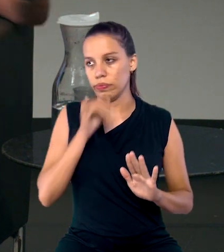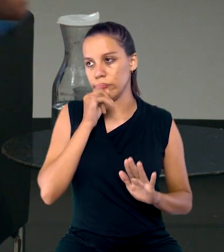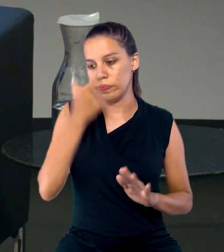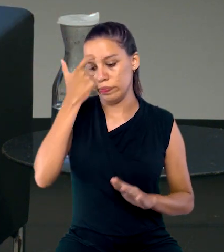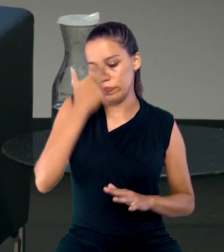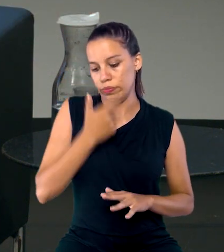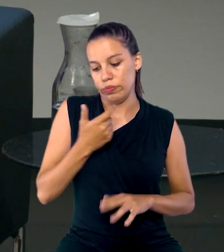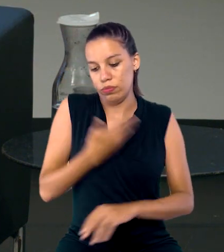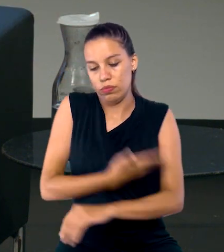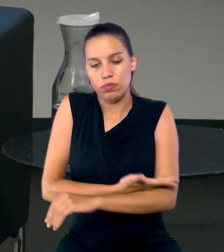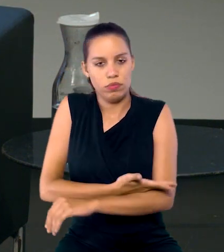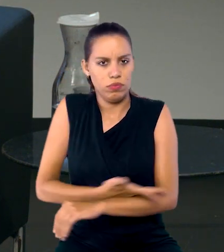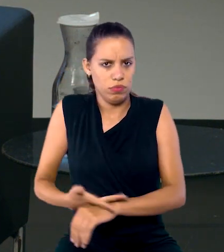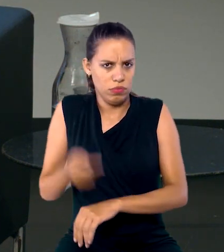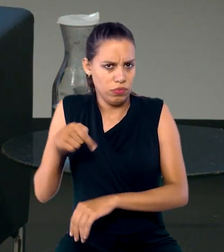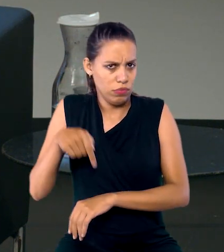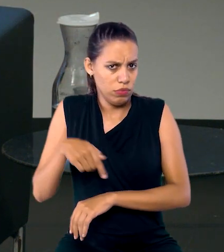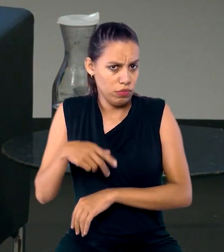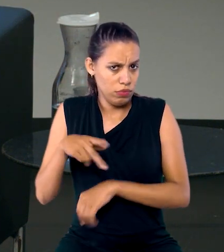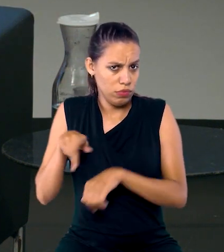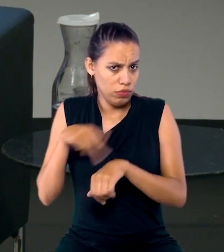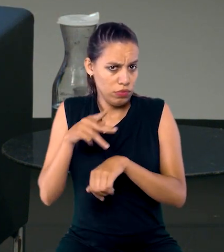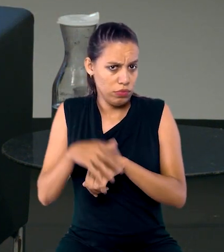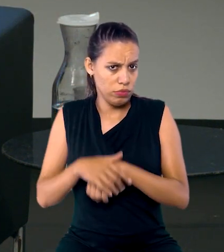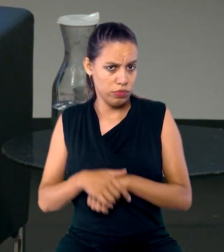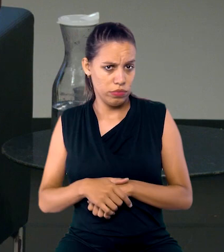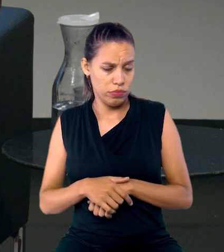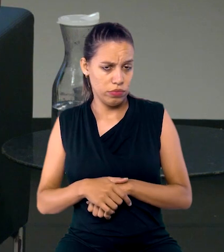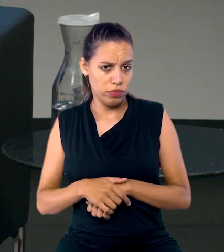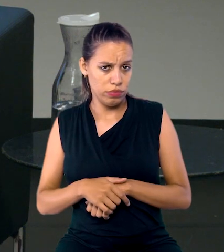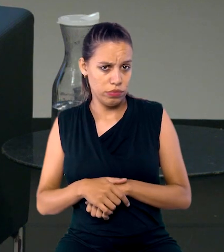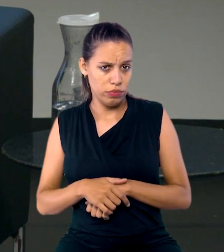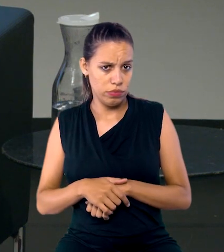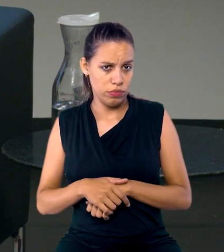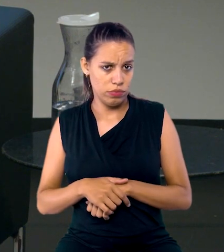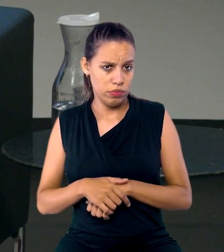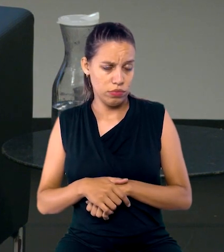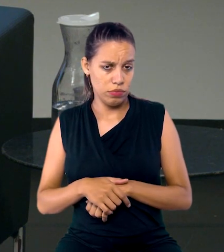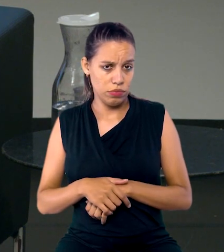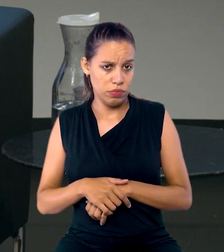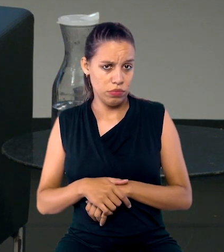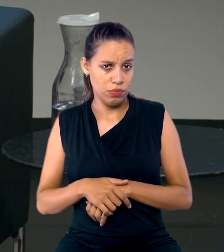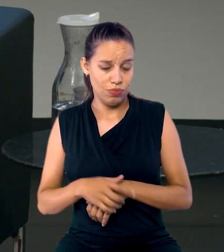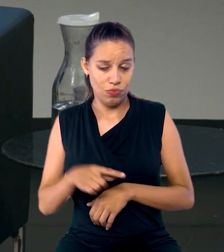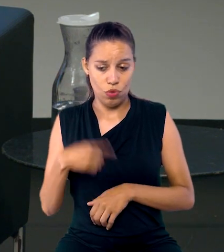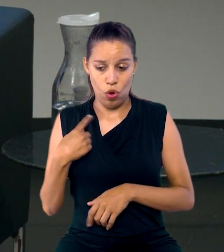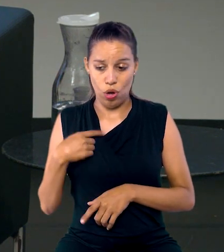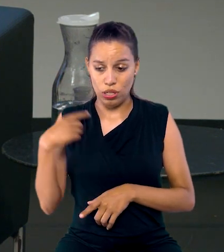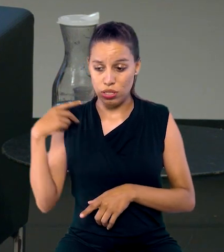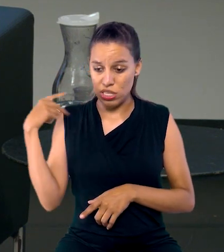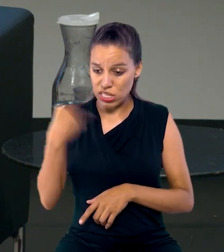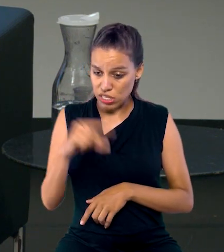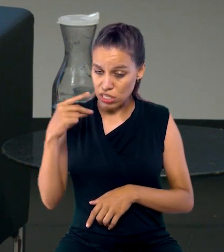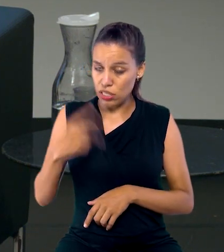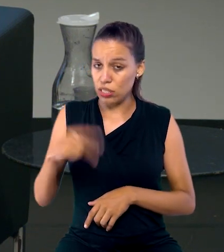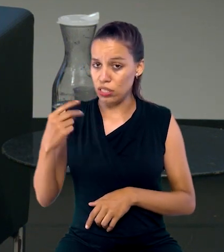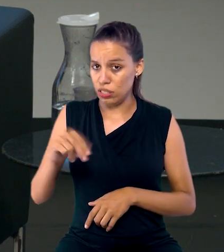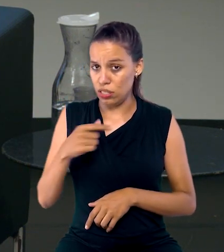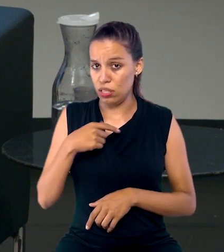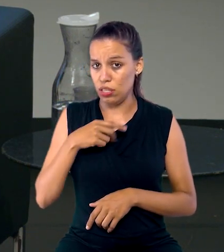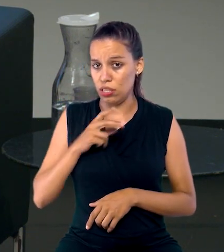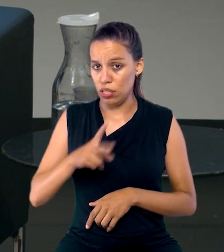né? Por exemplo, ser branca nesse país é uma existência violenta, porque a gente é violento